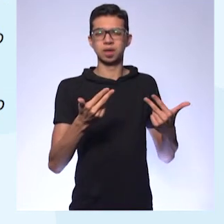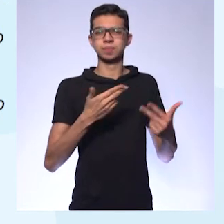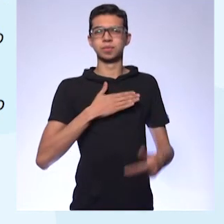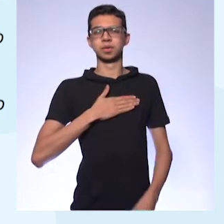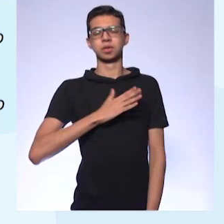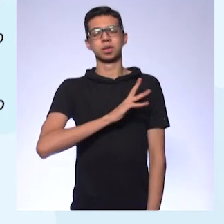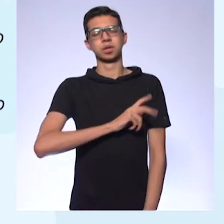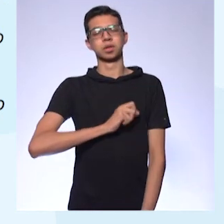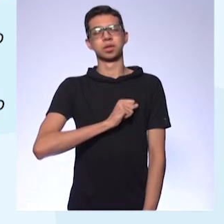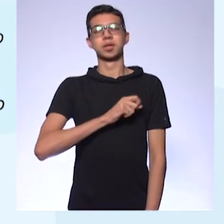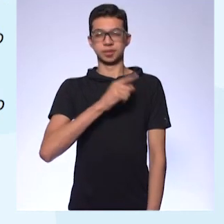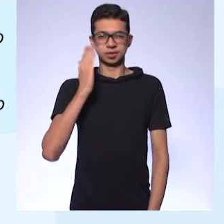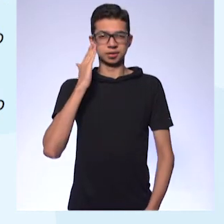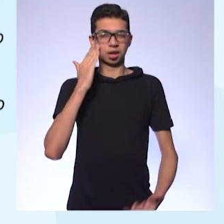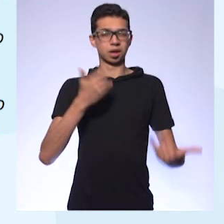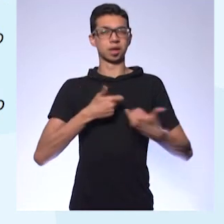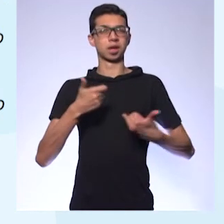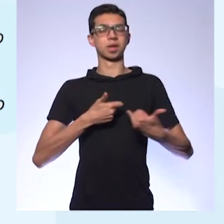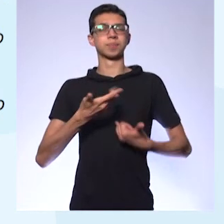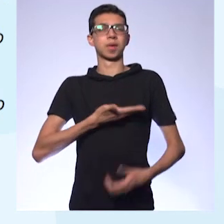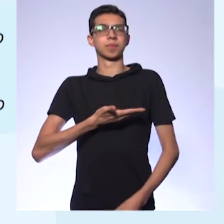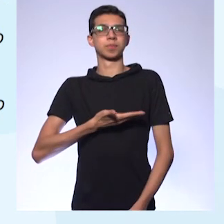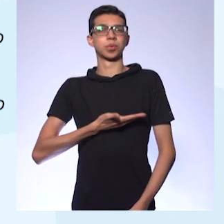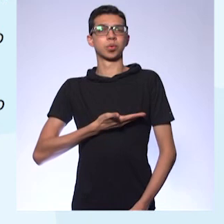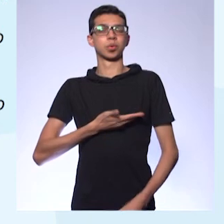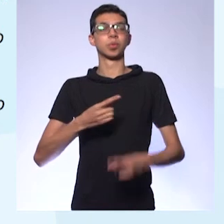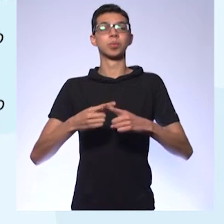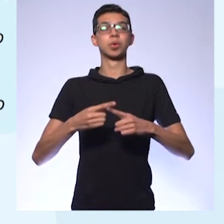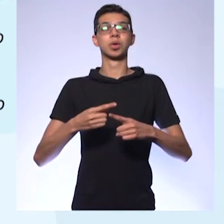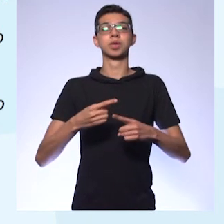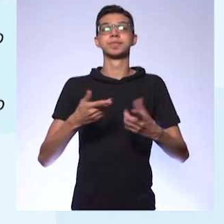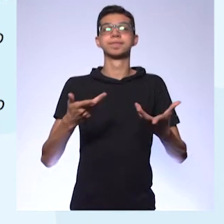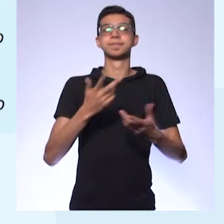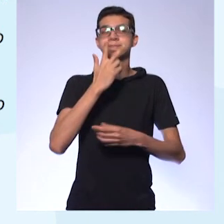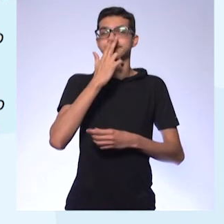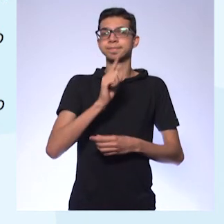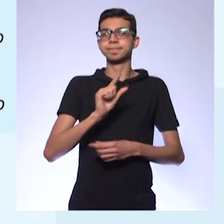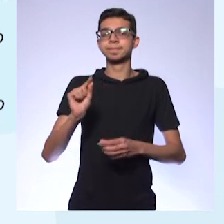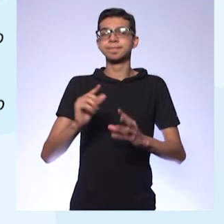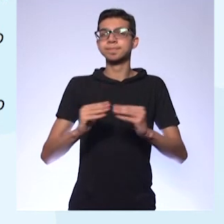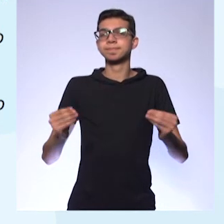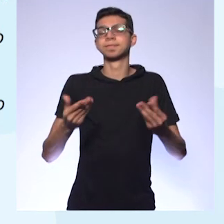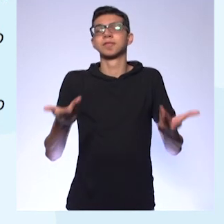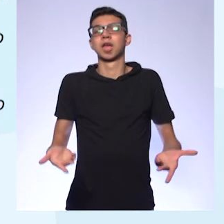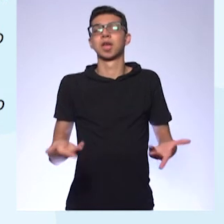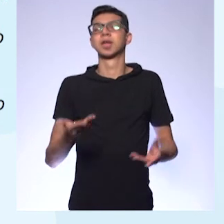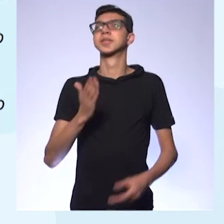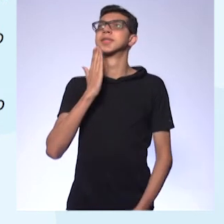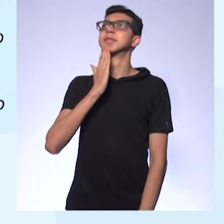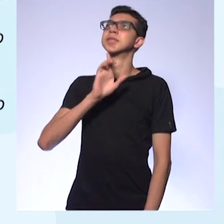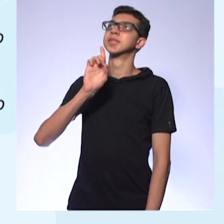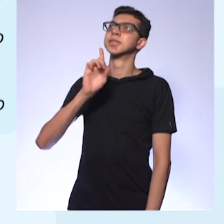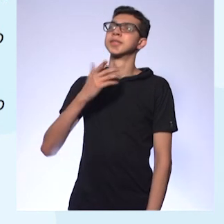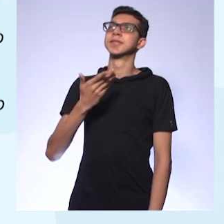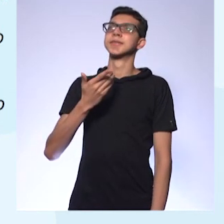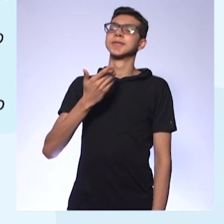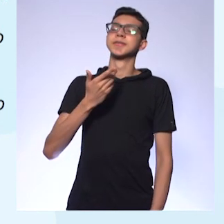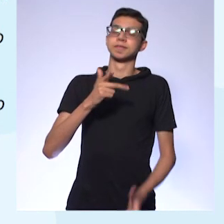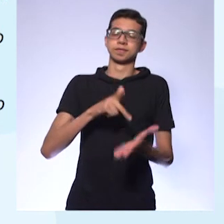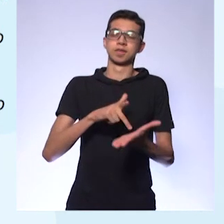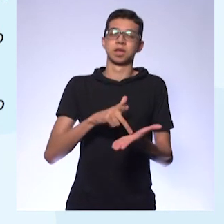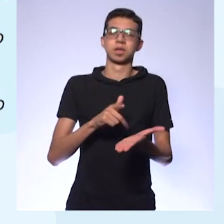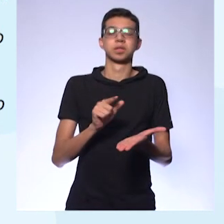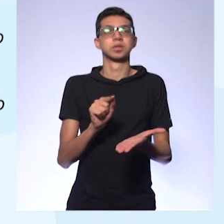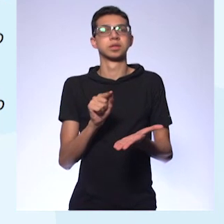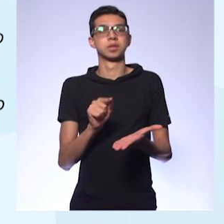Sabedes novas do meu amigo, aquele que mentiu do que apôs comigo? Ai Deus, eu é? Sabedes novas do meu amado, aquele que mentiu do que